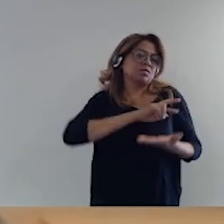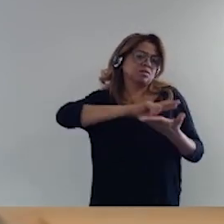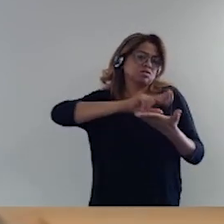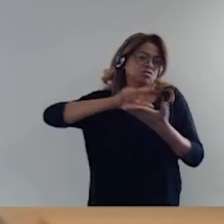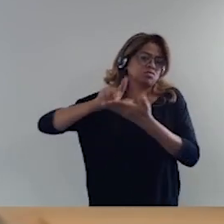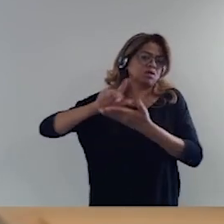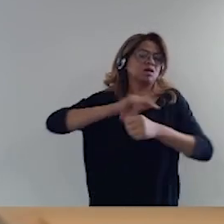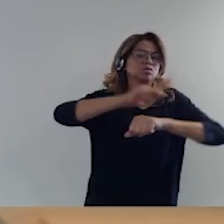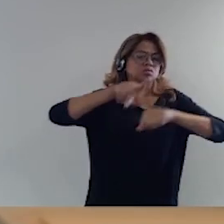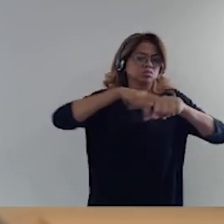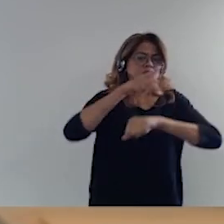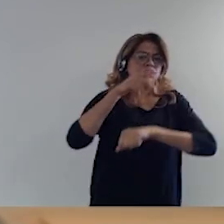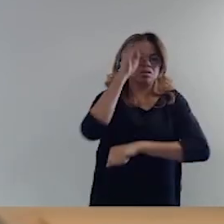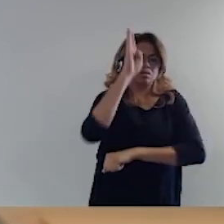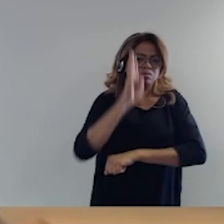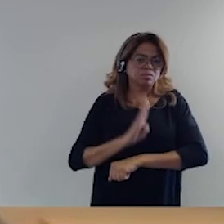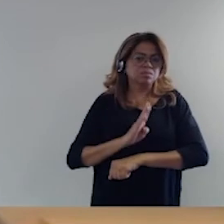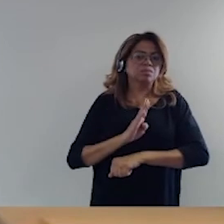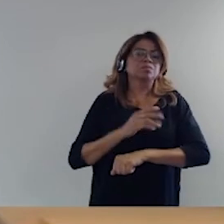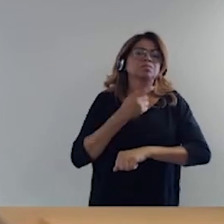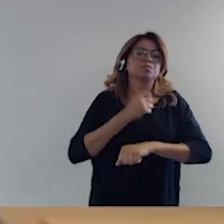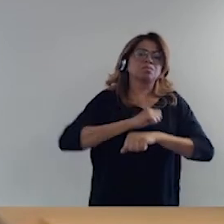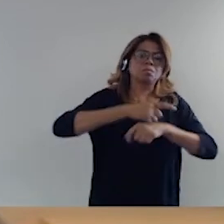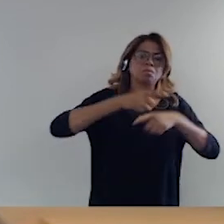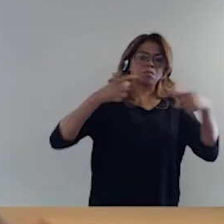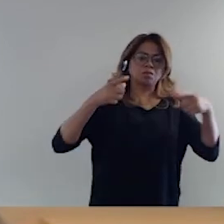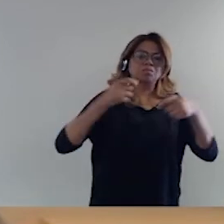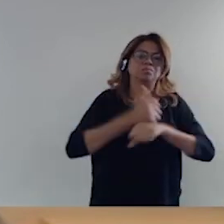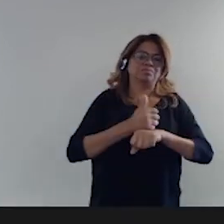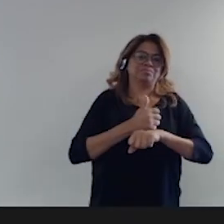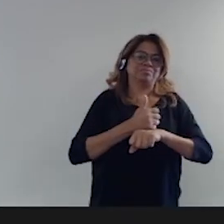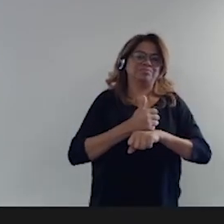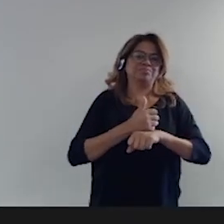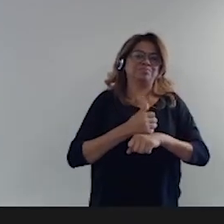fazer um país melhor e maior. Muito obrigado.